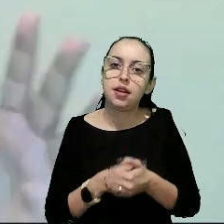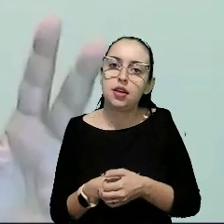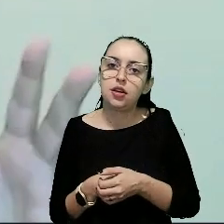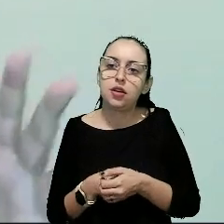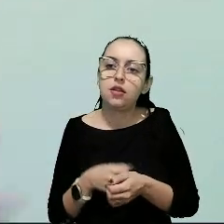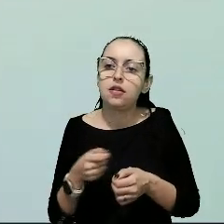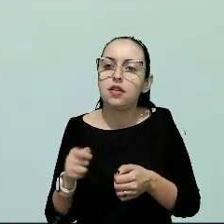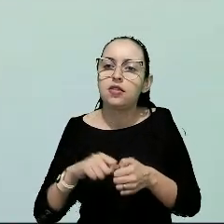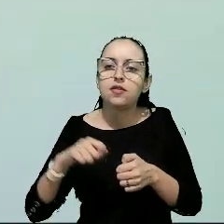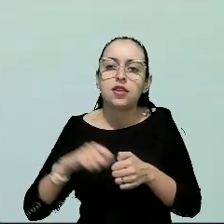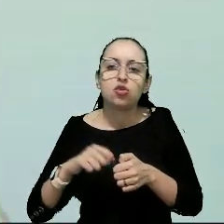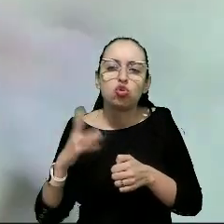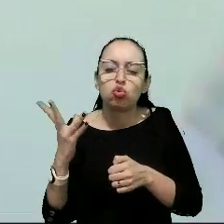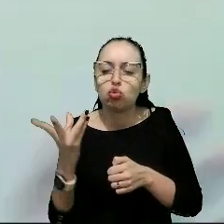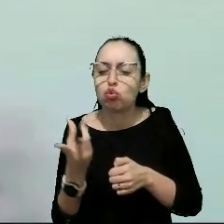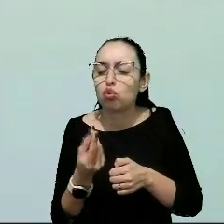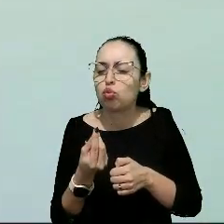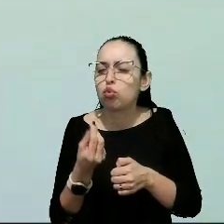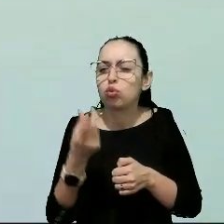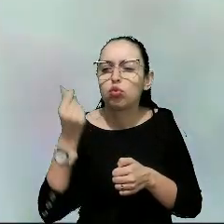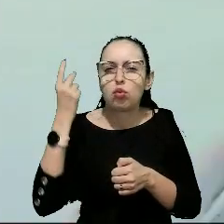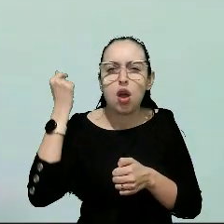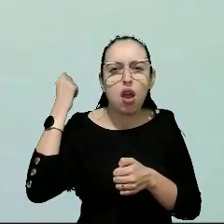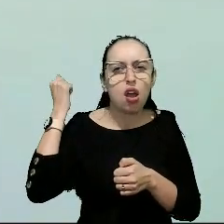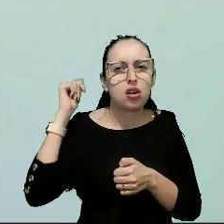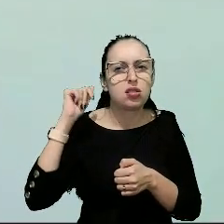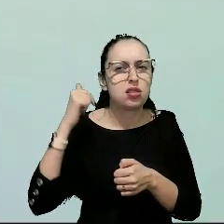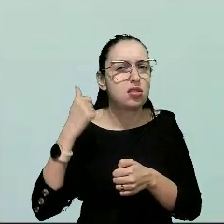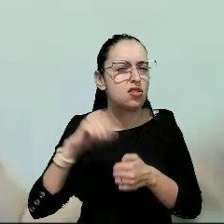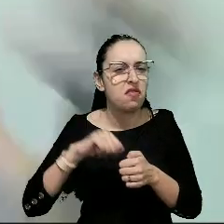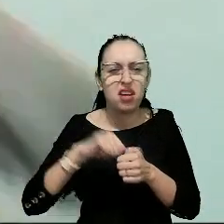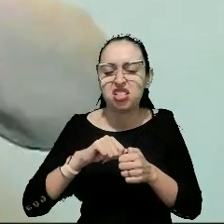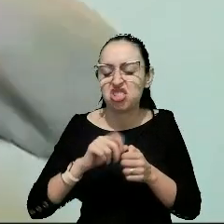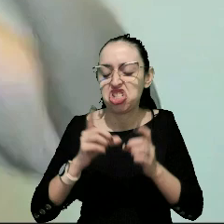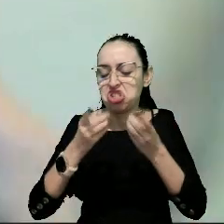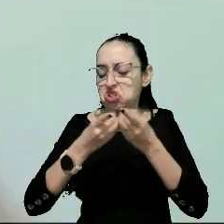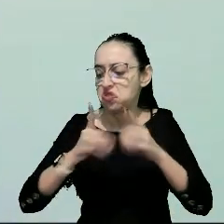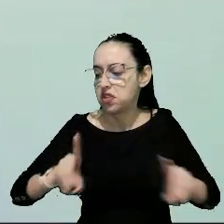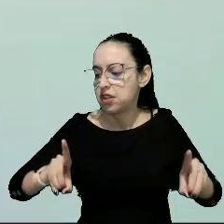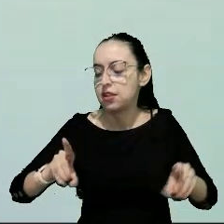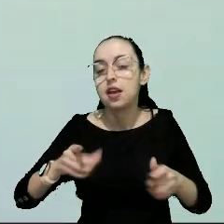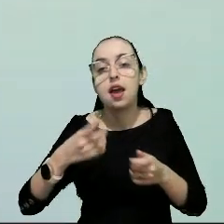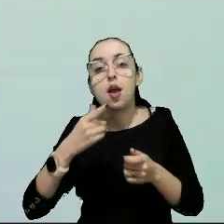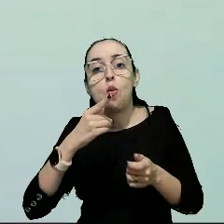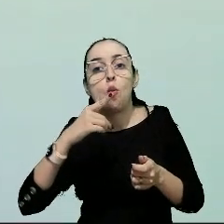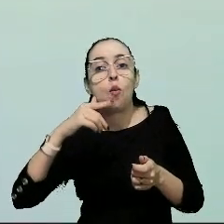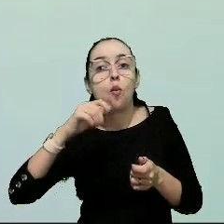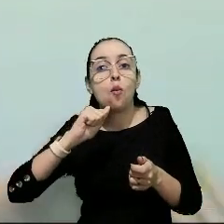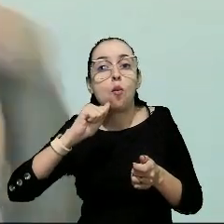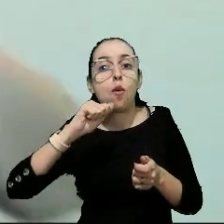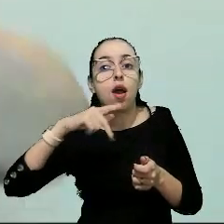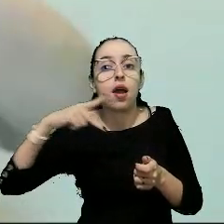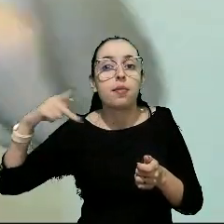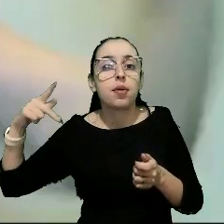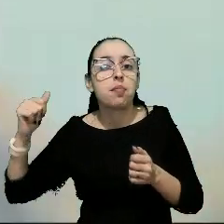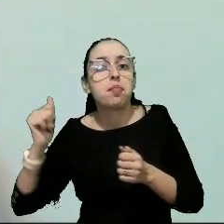envelheci, eu vou fazer tudo que eu não fiz na minha vida. Me divorciei, vou entrar em aplicativo de relacionamento, vou